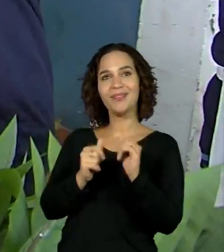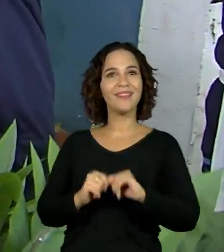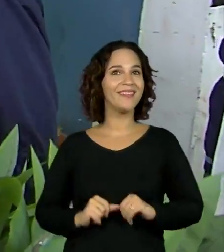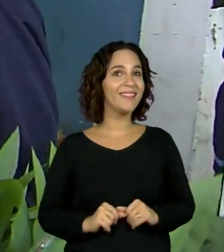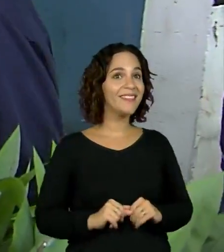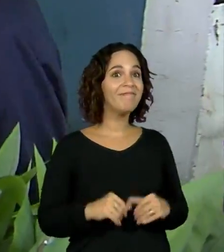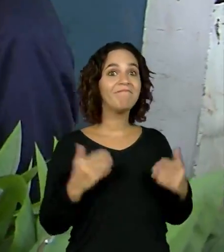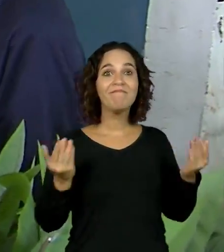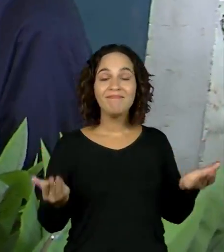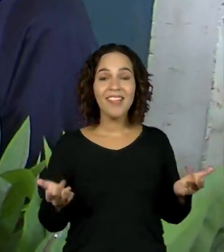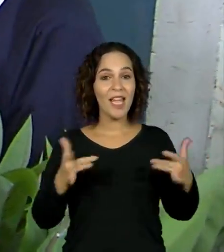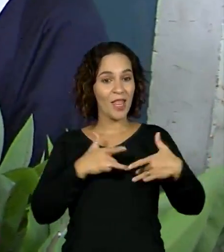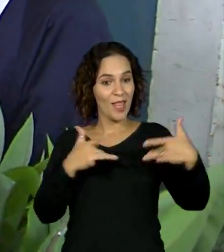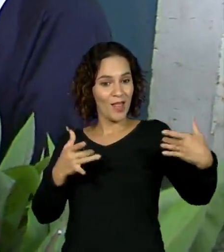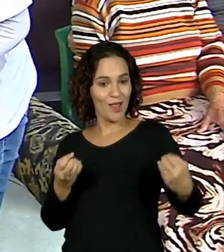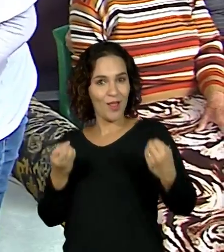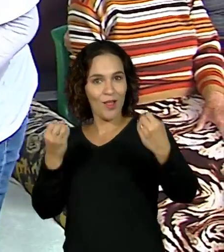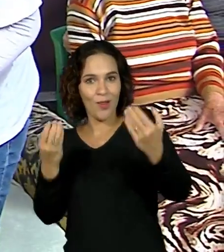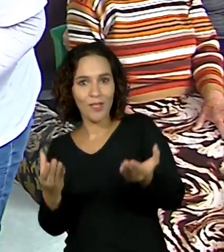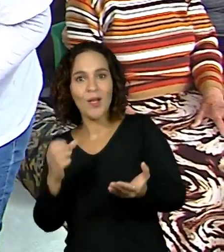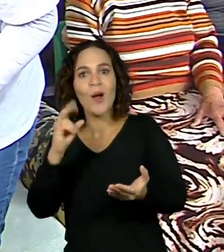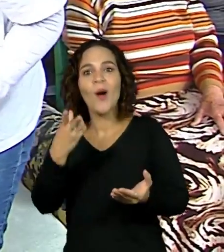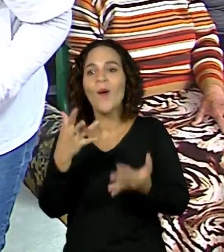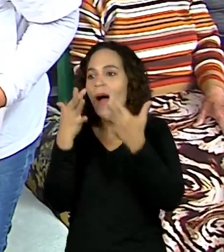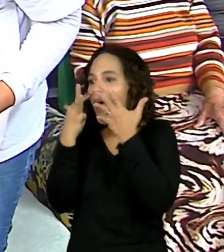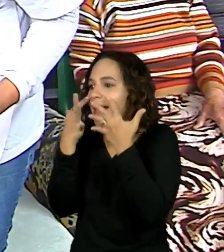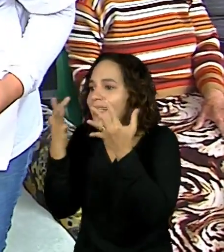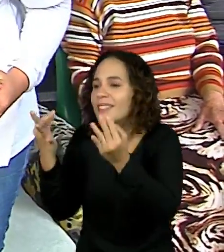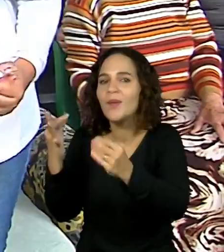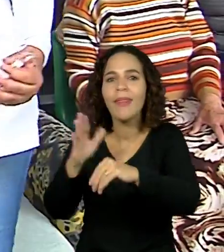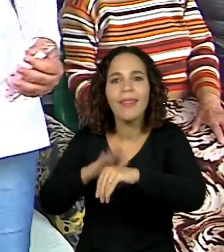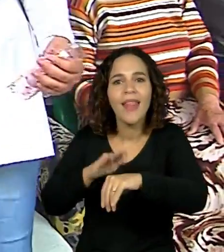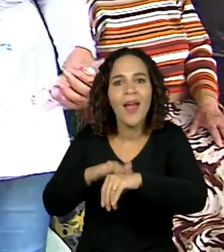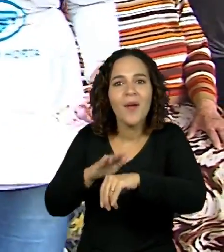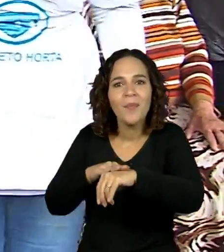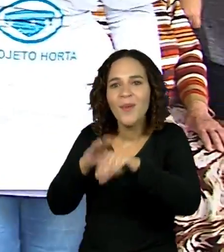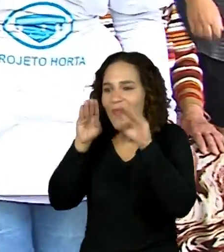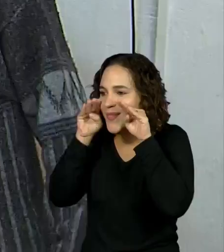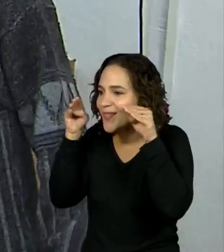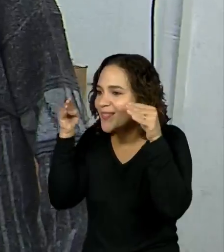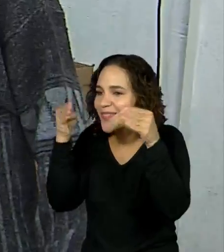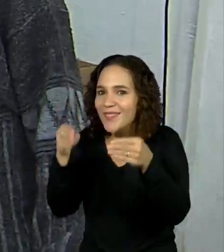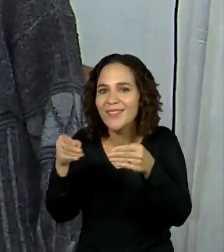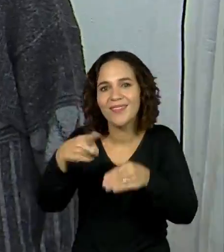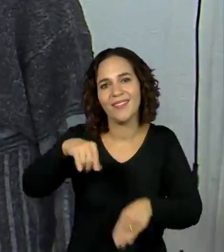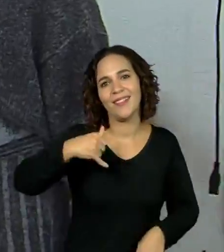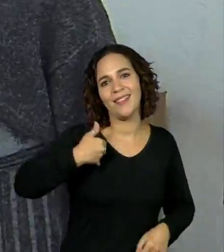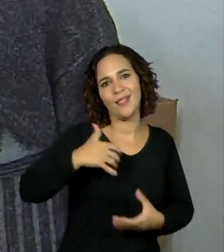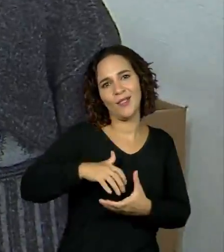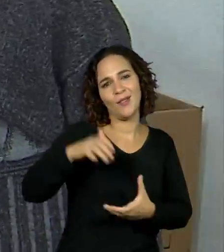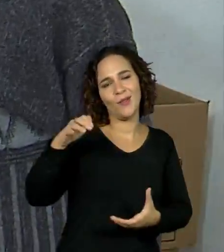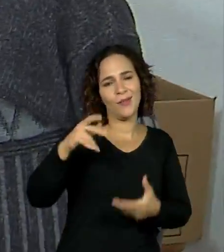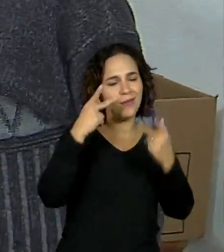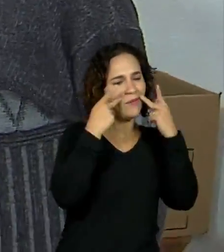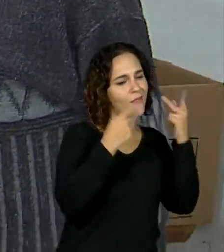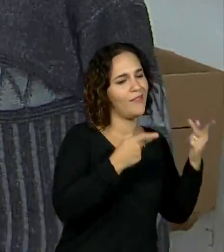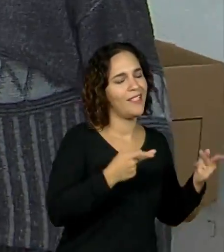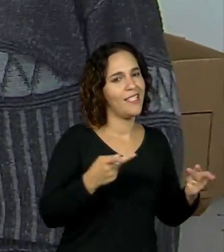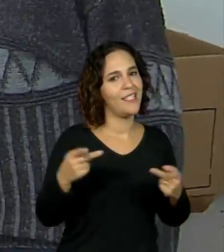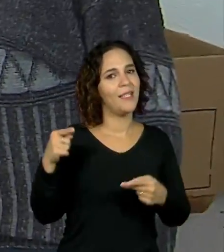Seja em forma de doação ou de tempo que os alunos dedicam aos idosos, visitas como essa têm